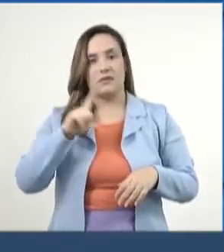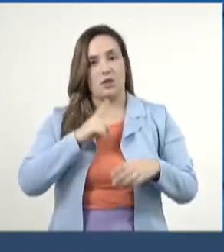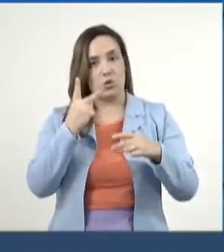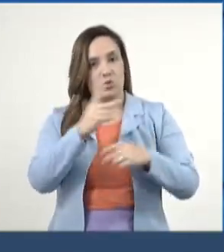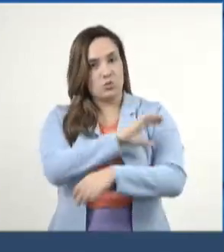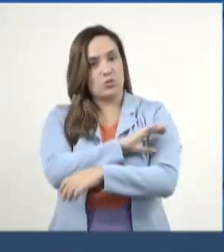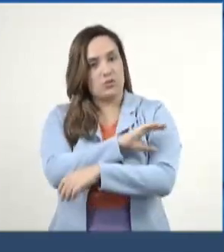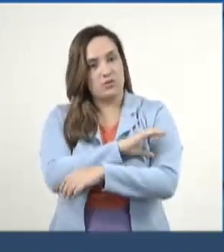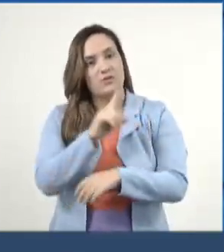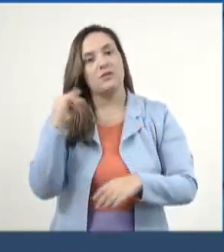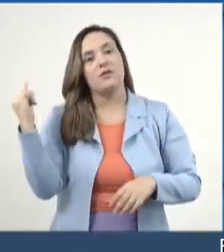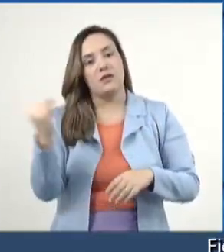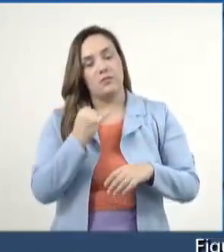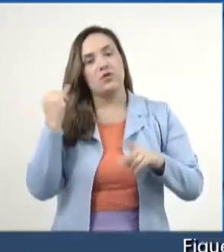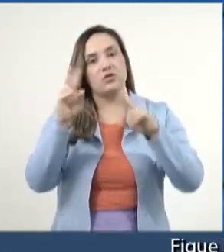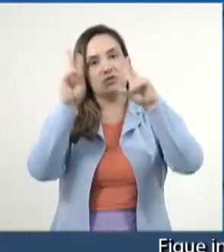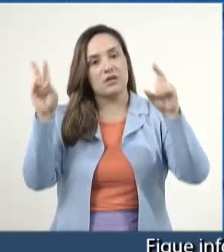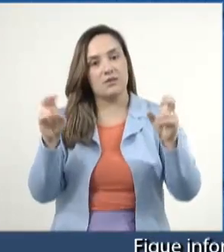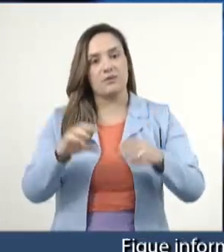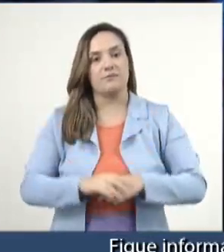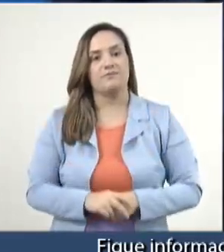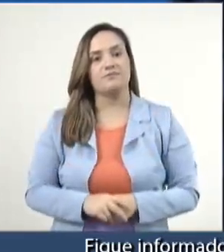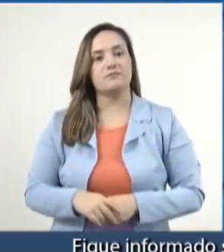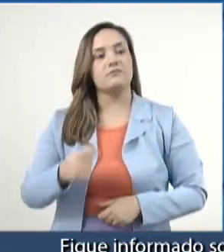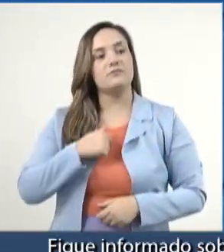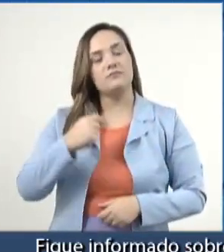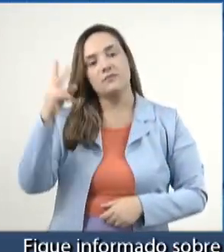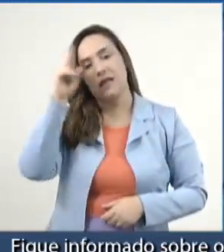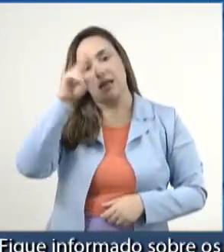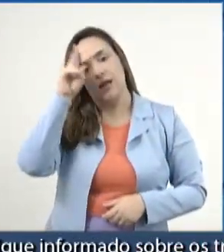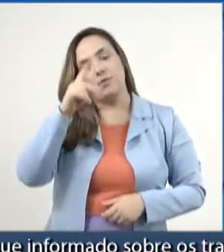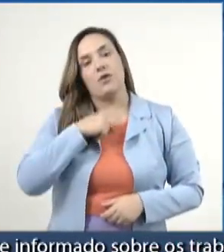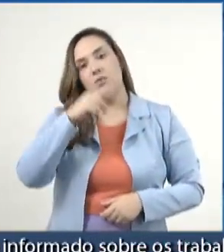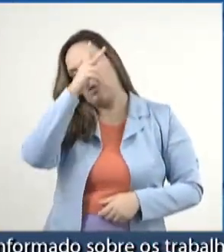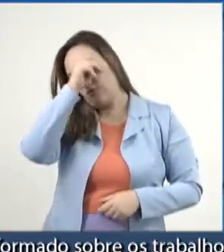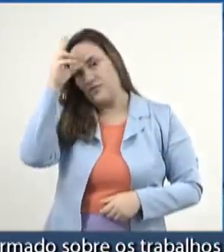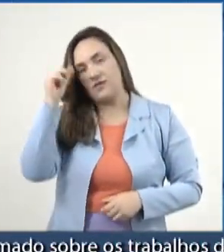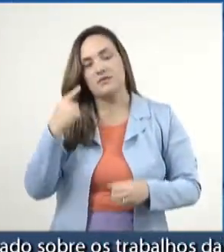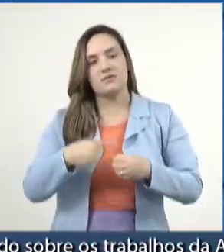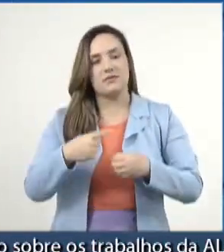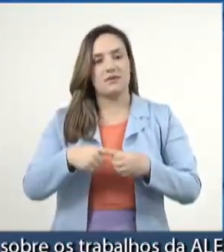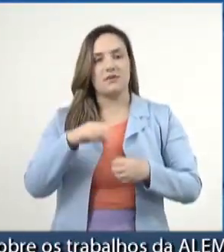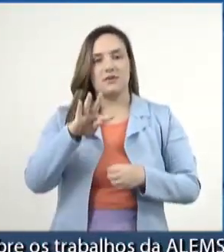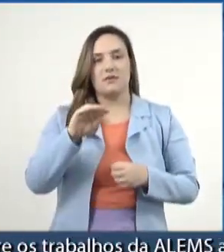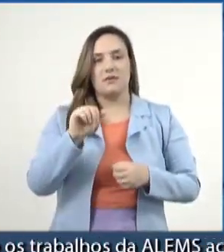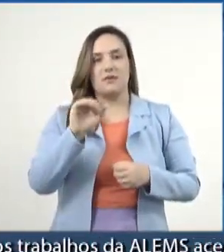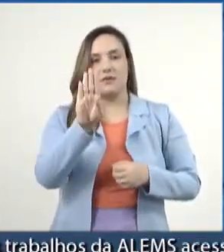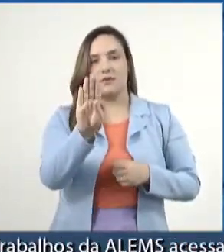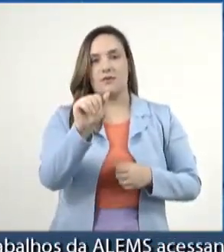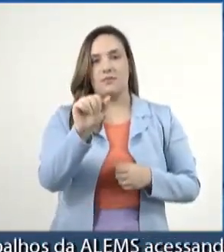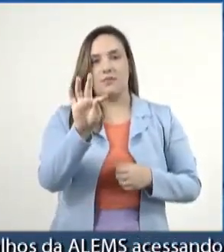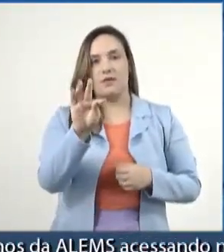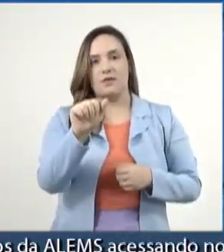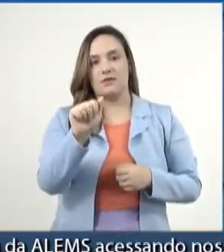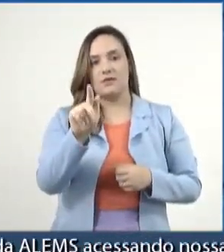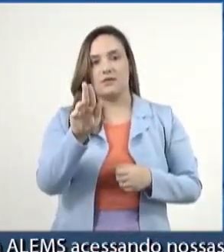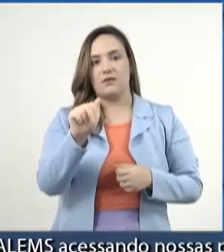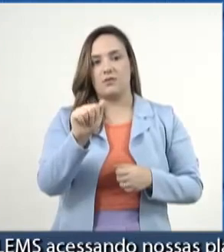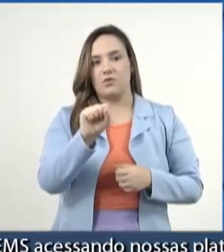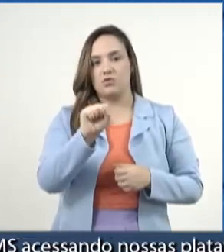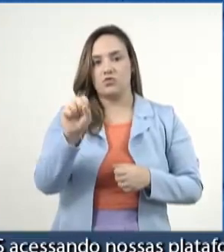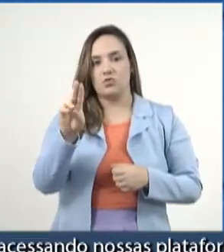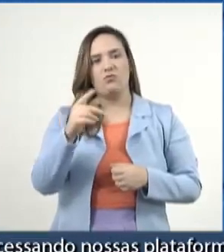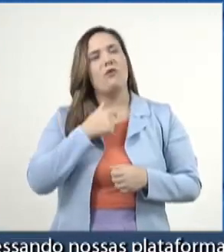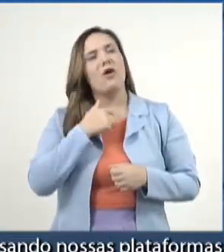tão importante. Eu me recordo que quando o prefeito de Bataguaçu, ainda no primeiro mandato, foi o primeiro município a adquirir um